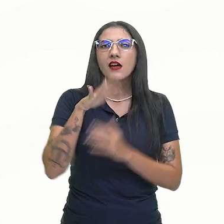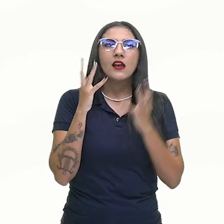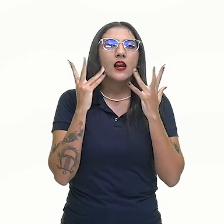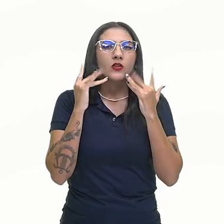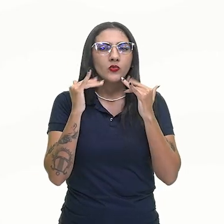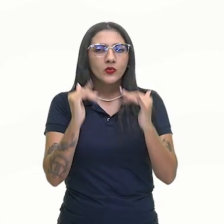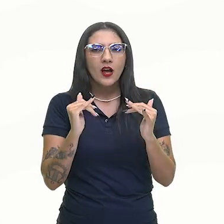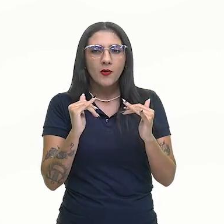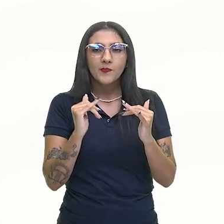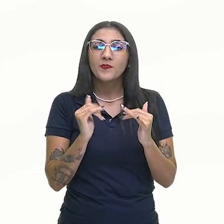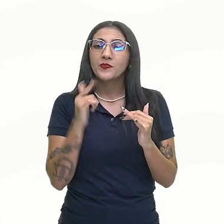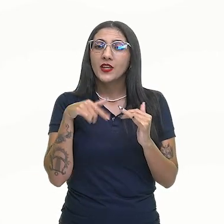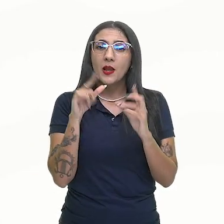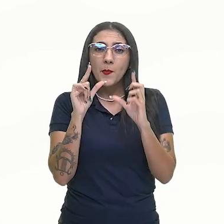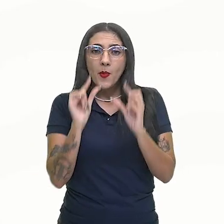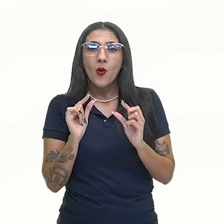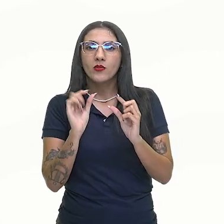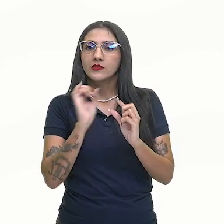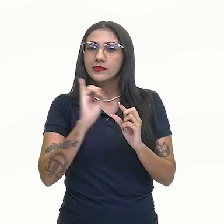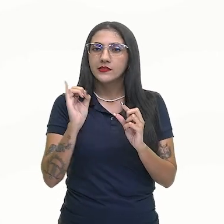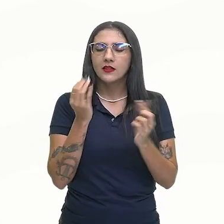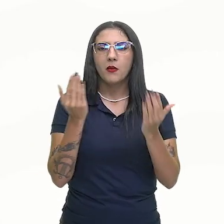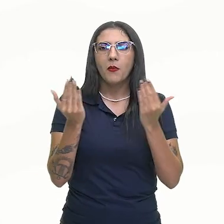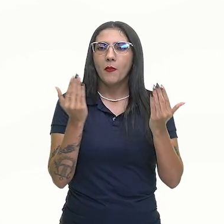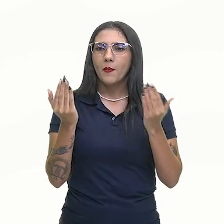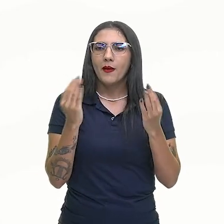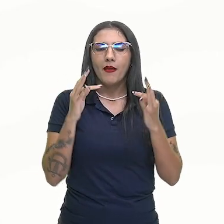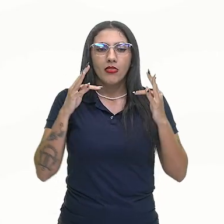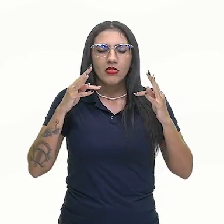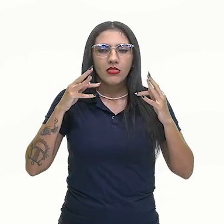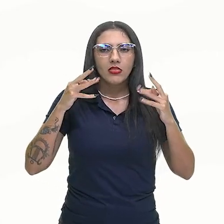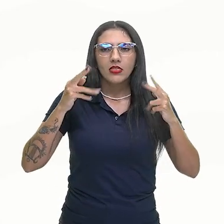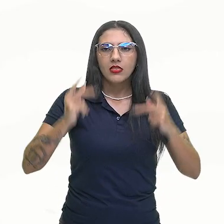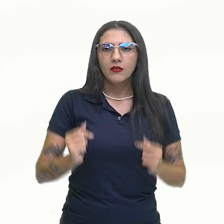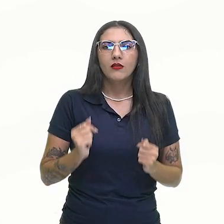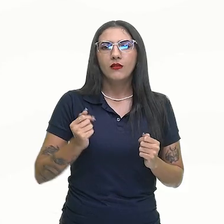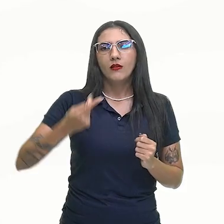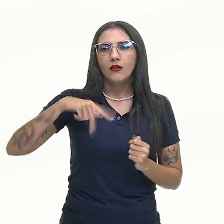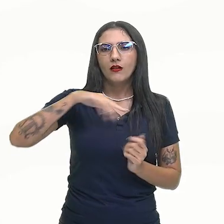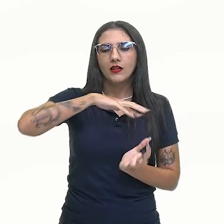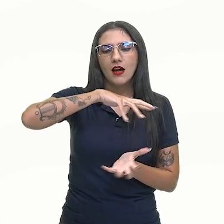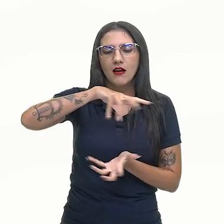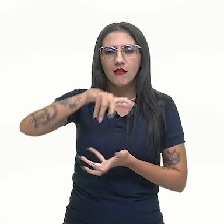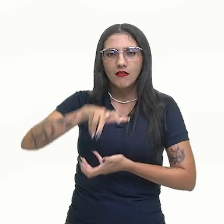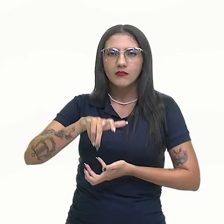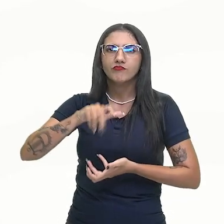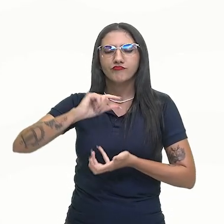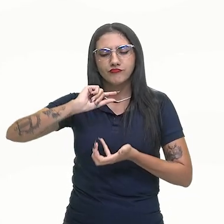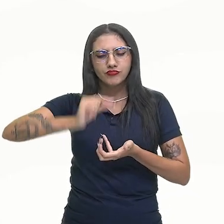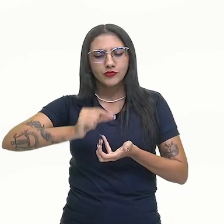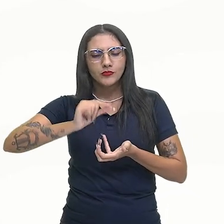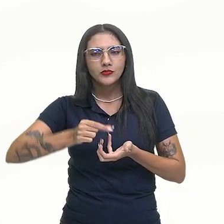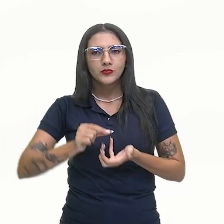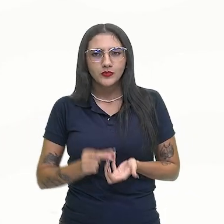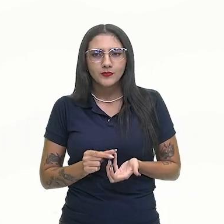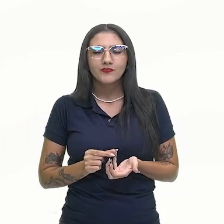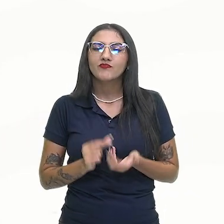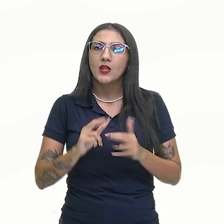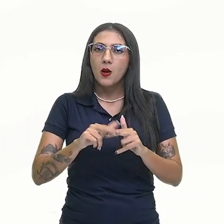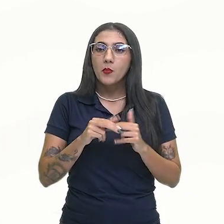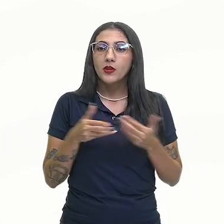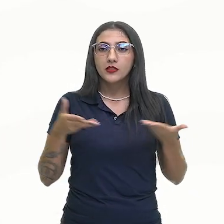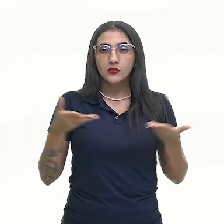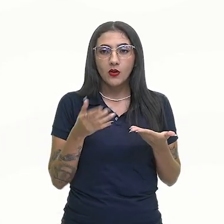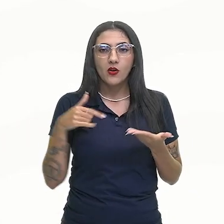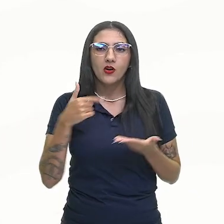é muito pouco comparado a de tudo que o planeta Terra é formado. Isso que a gente vai ver ao